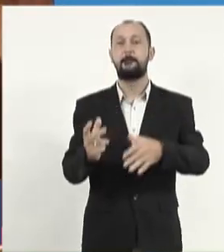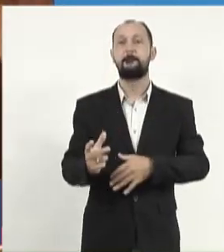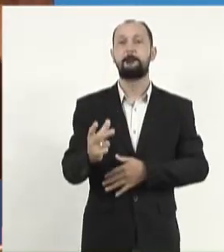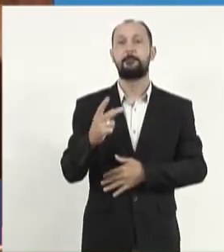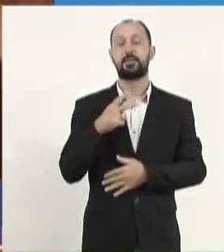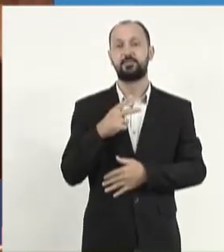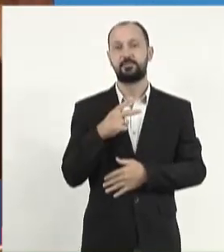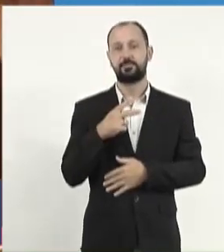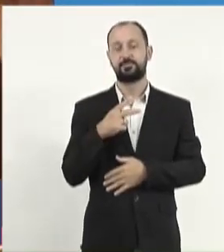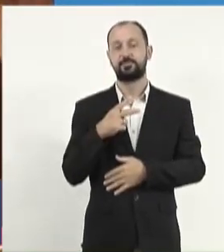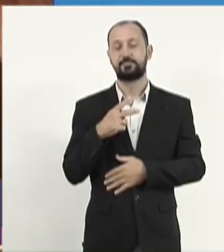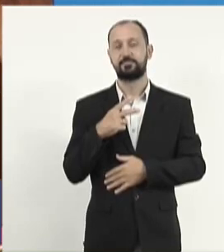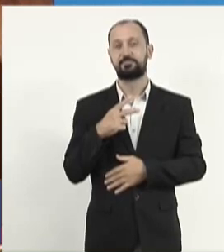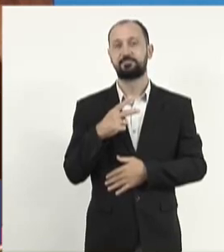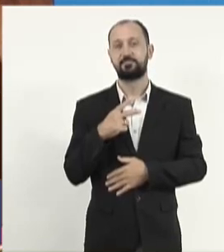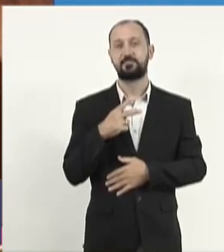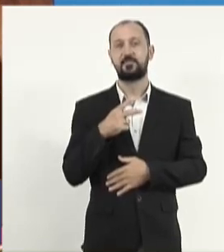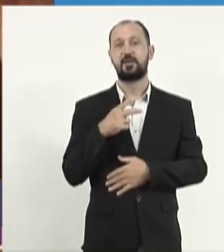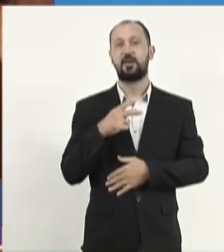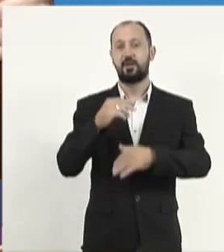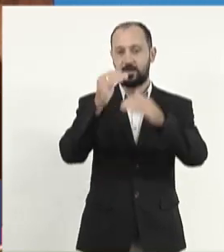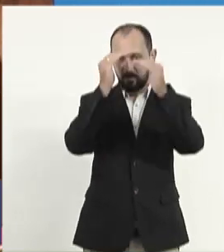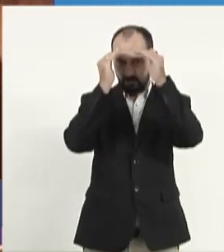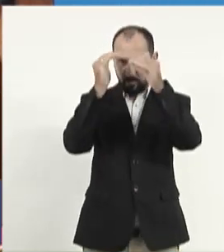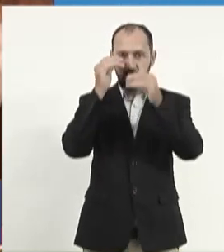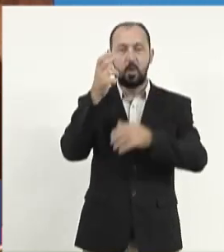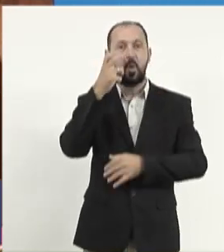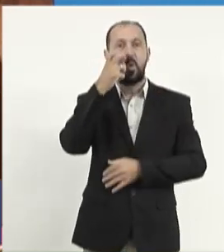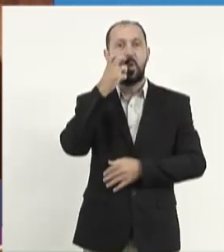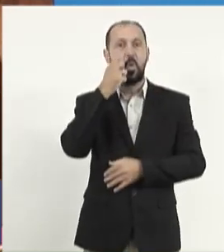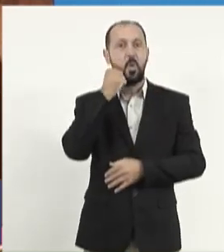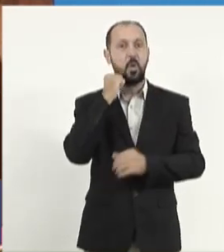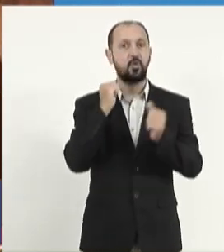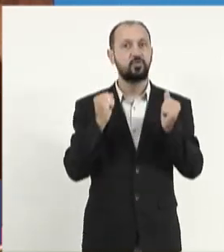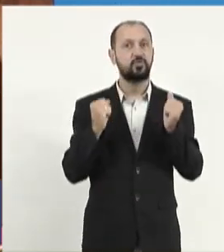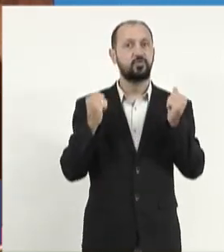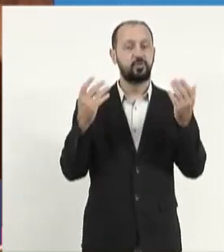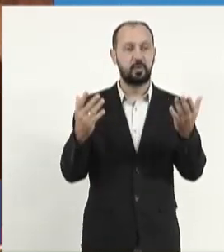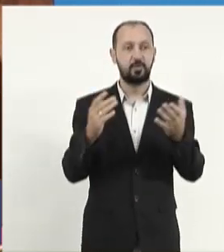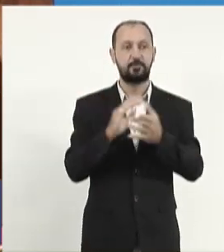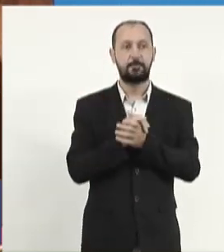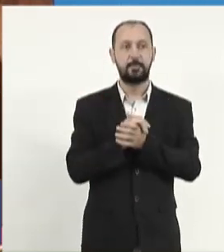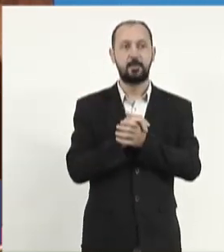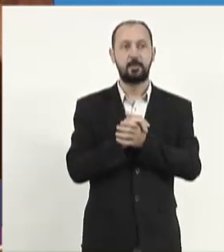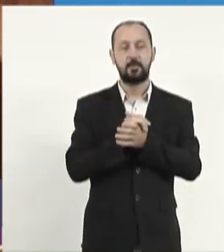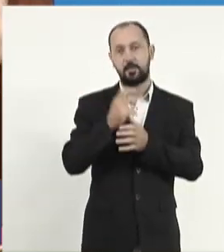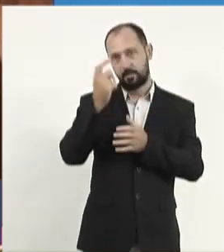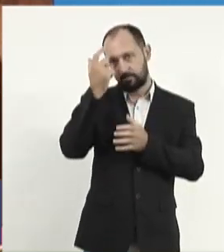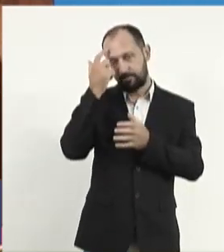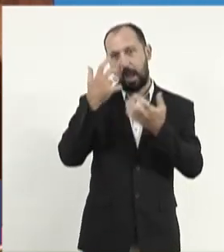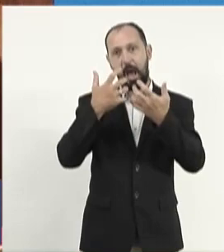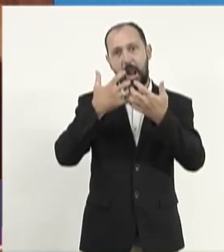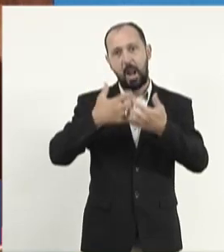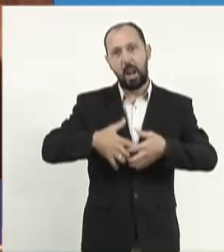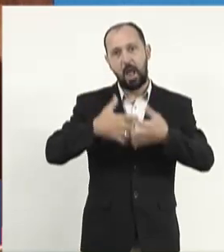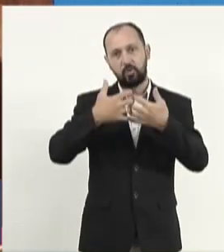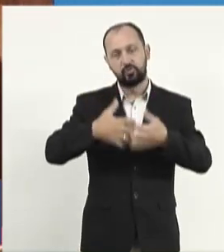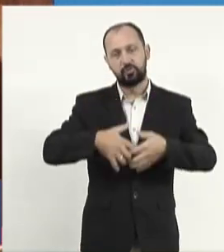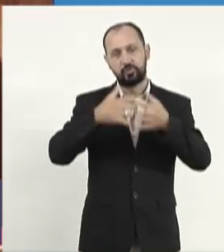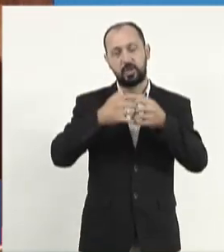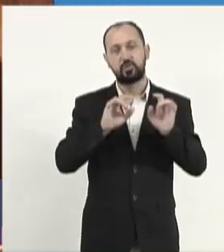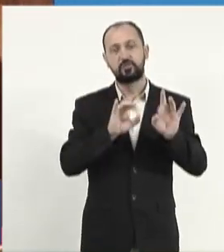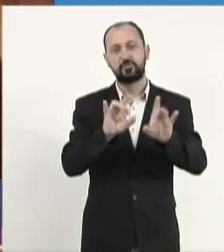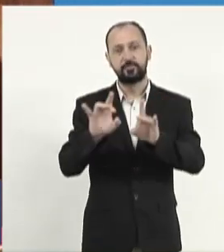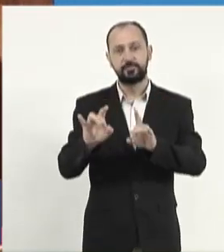privada, ela obedece o lucro do mercado, aliás, a lógica do mercado, e